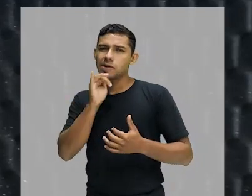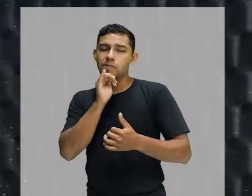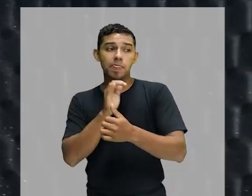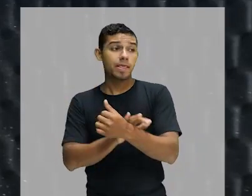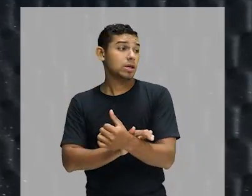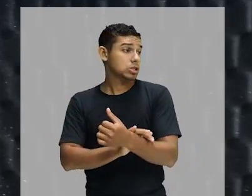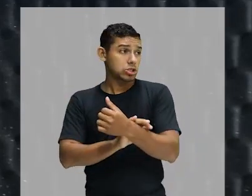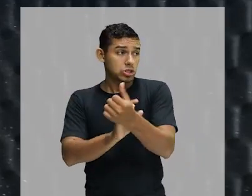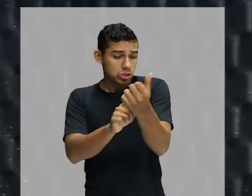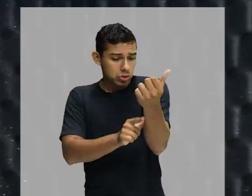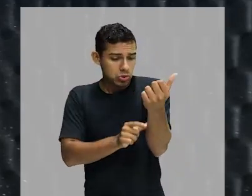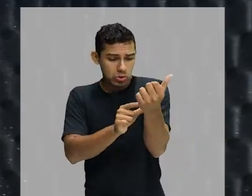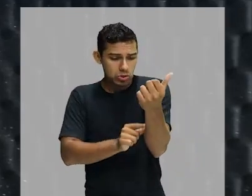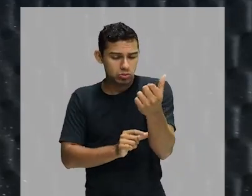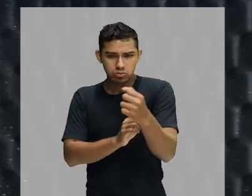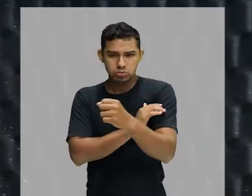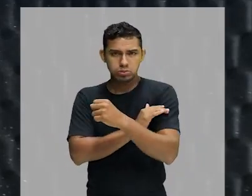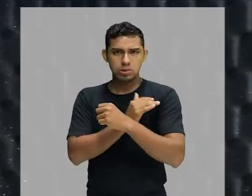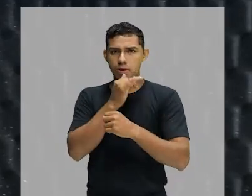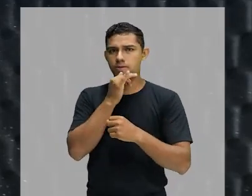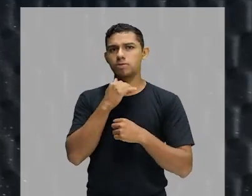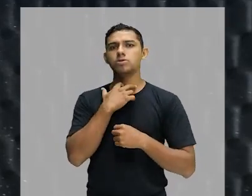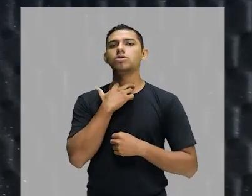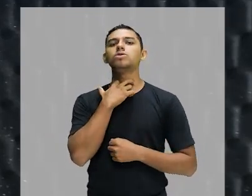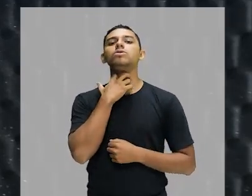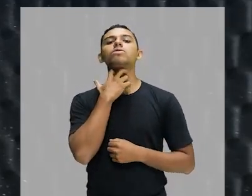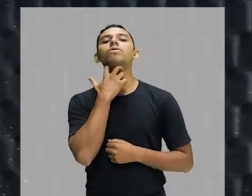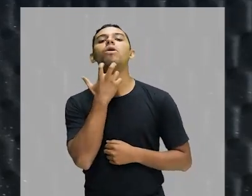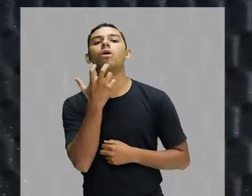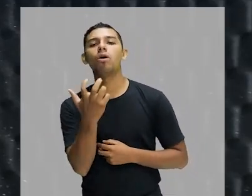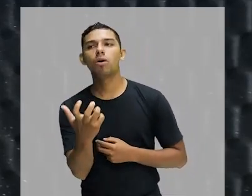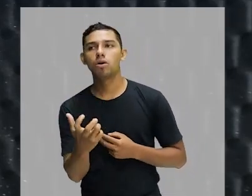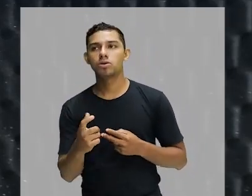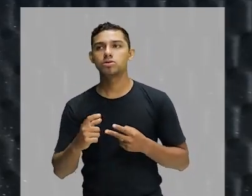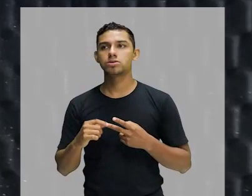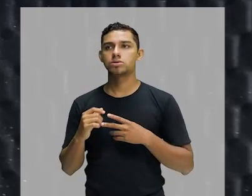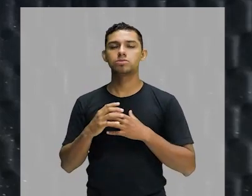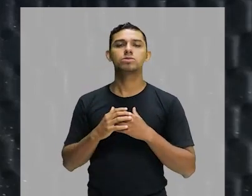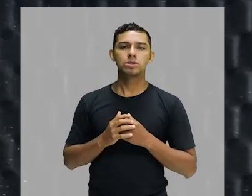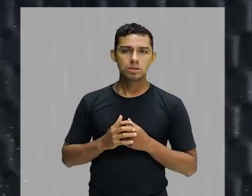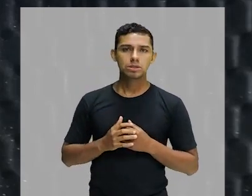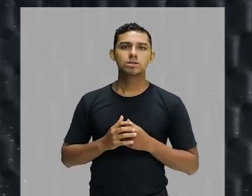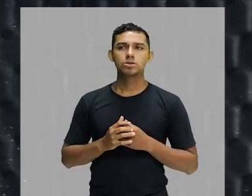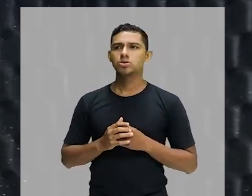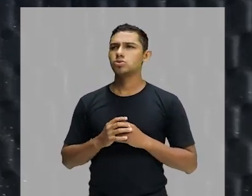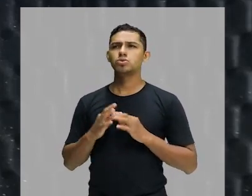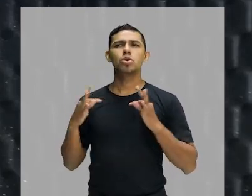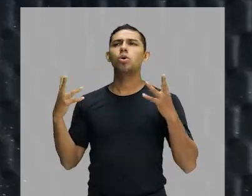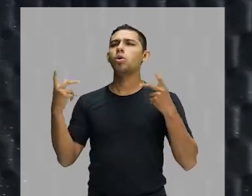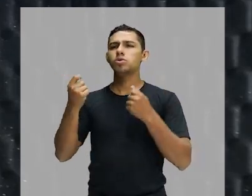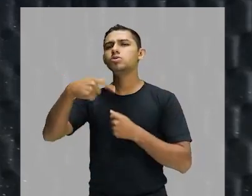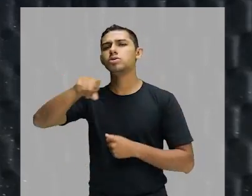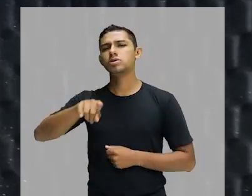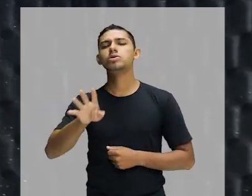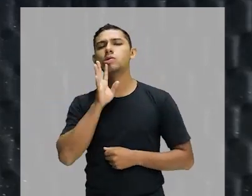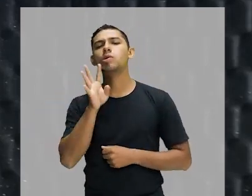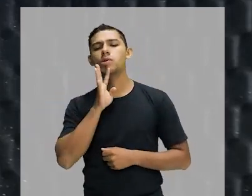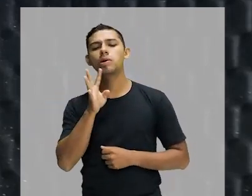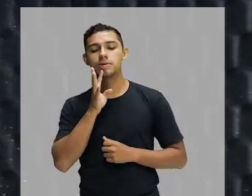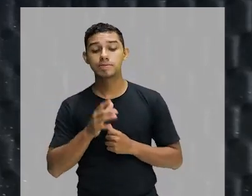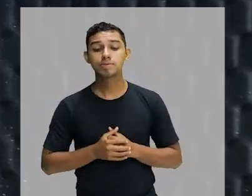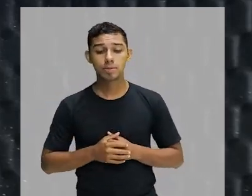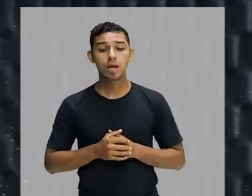virilizantes, né? O engrossamento da voz, uma ginecomastia, todos esses sintomas vocês já estão por dentro. E